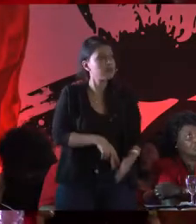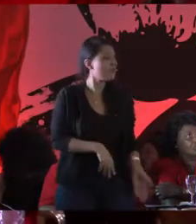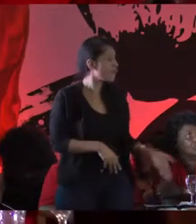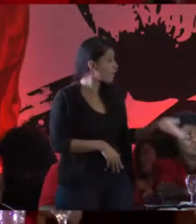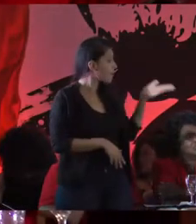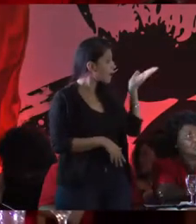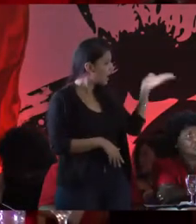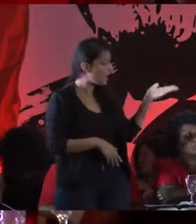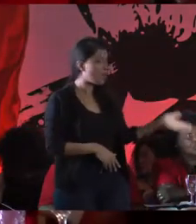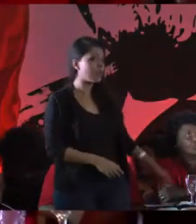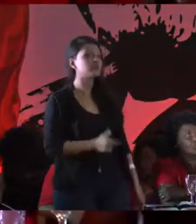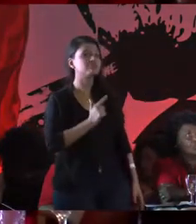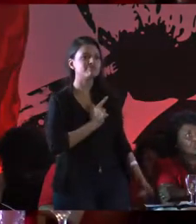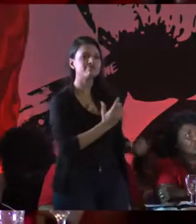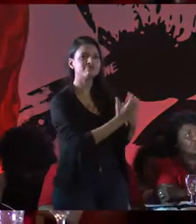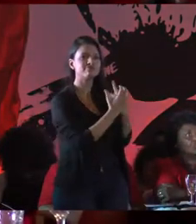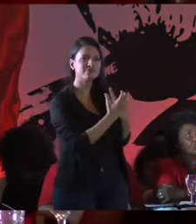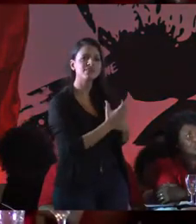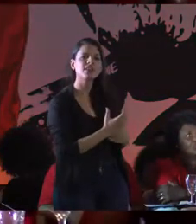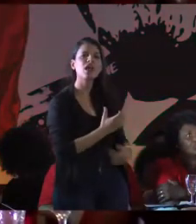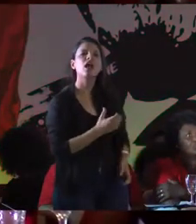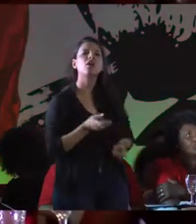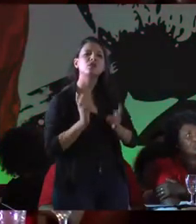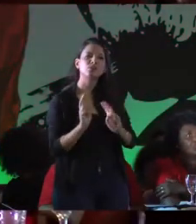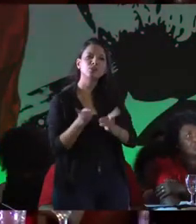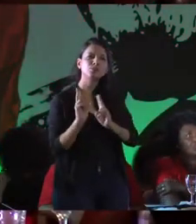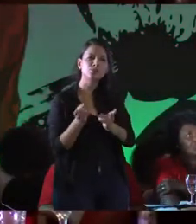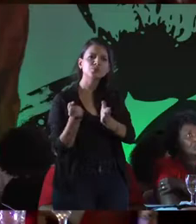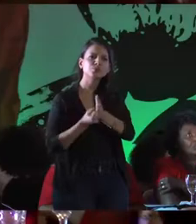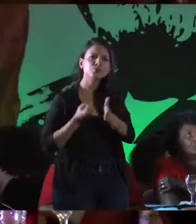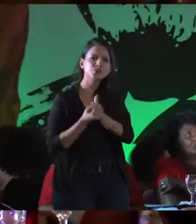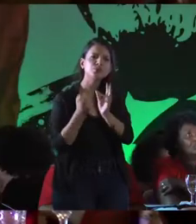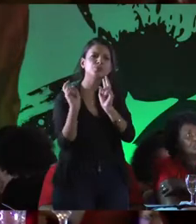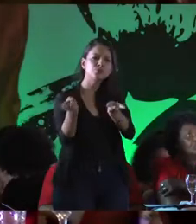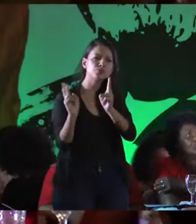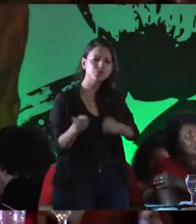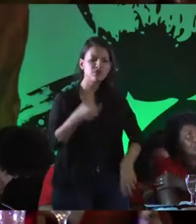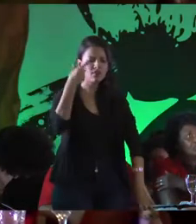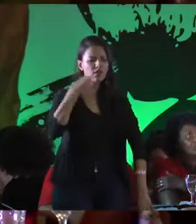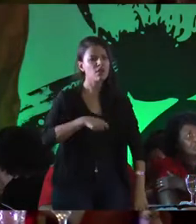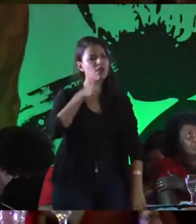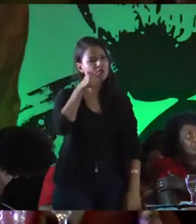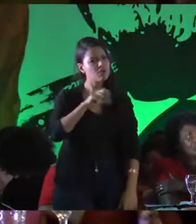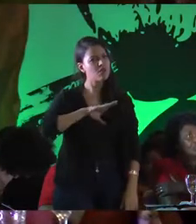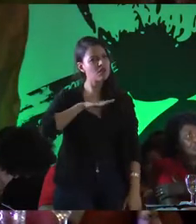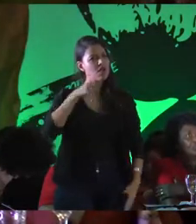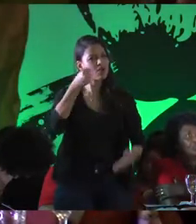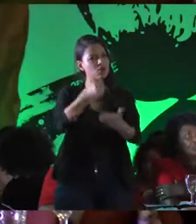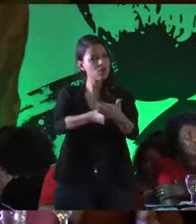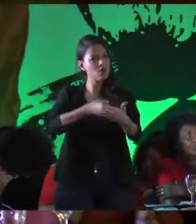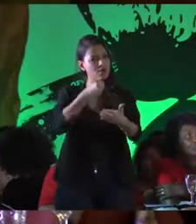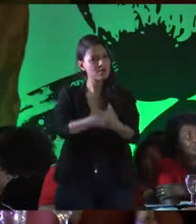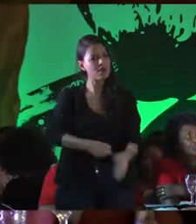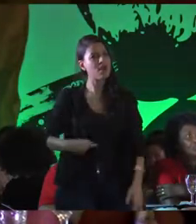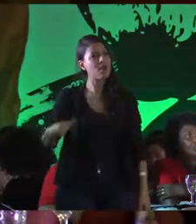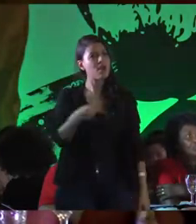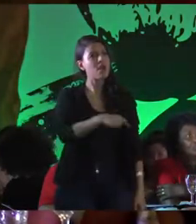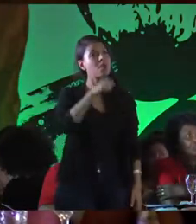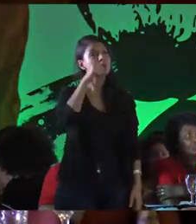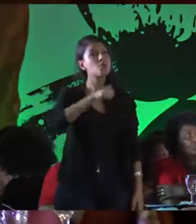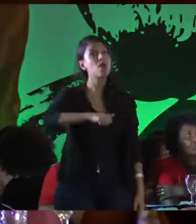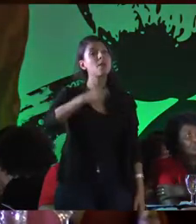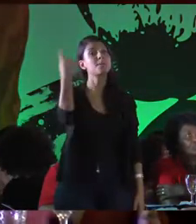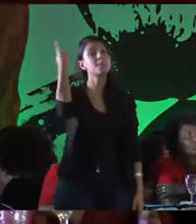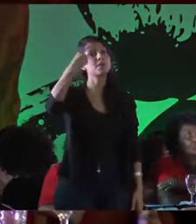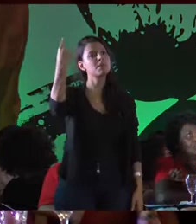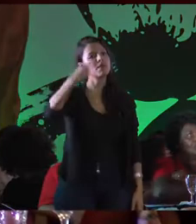inspirado a seguir lutando e a ser uma mulher combativa, a ser a nossa primeira presidenta